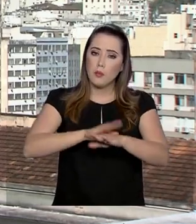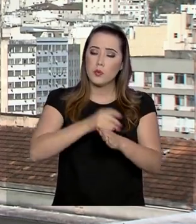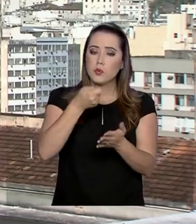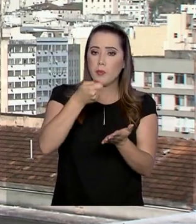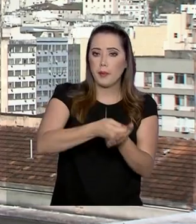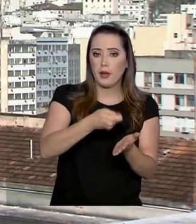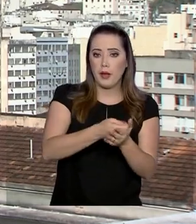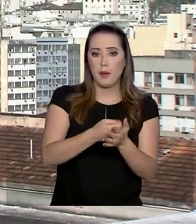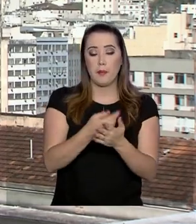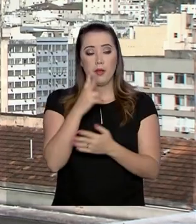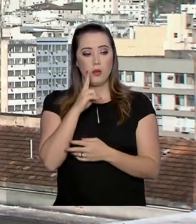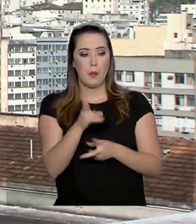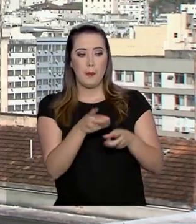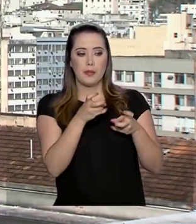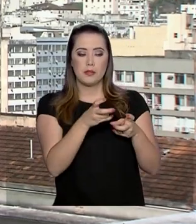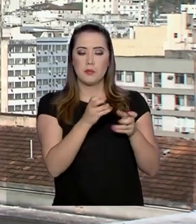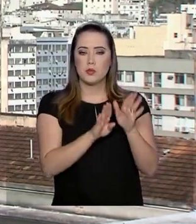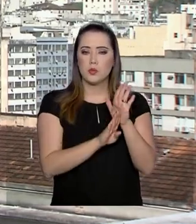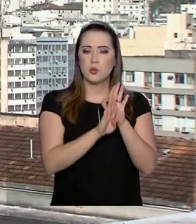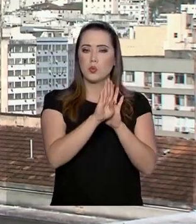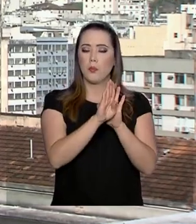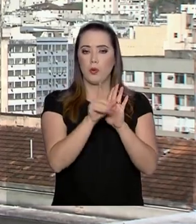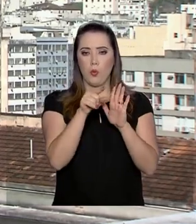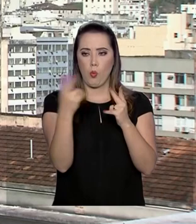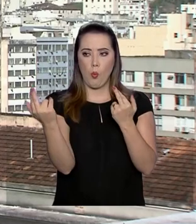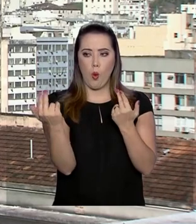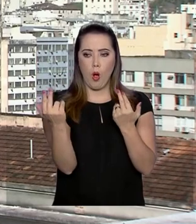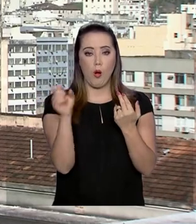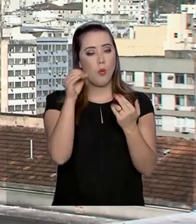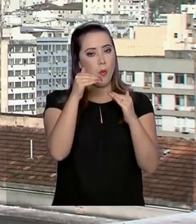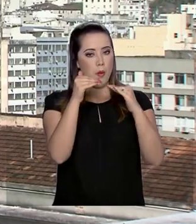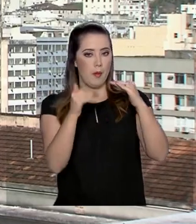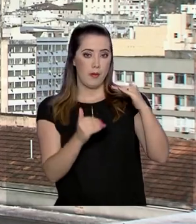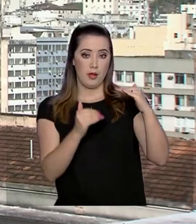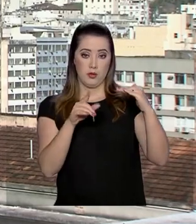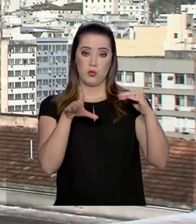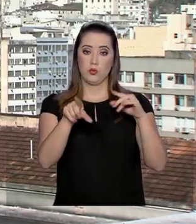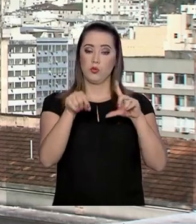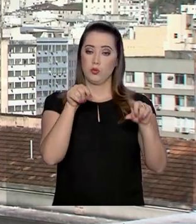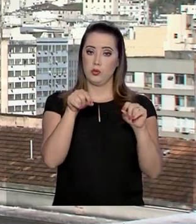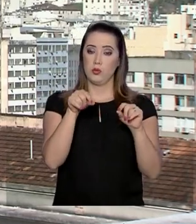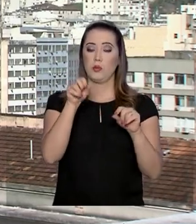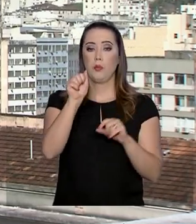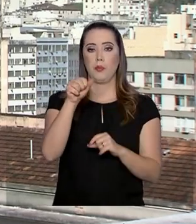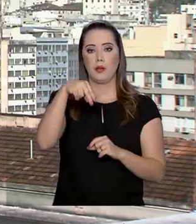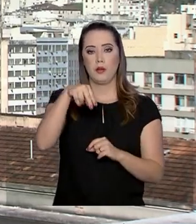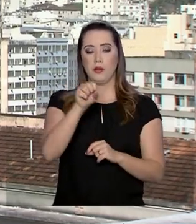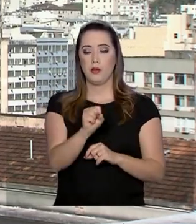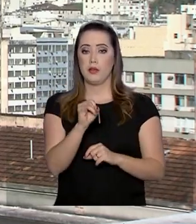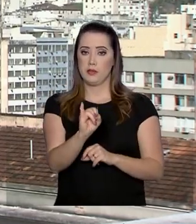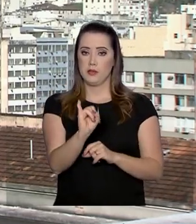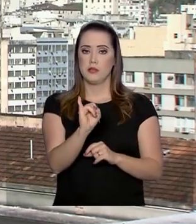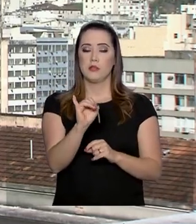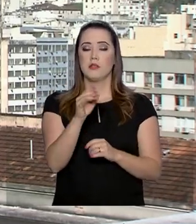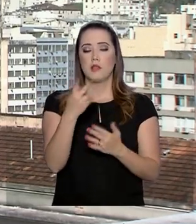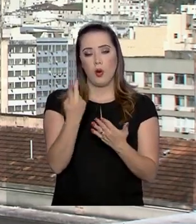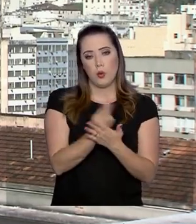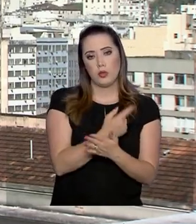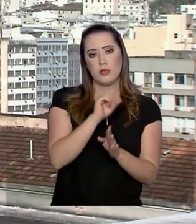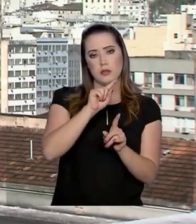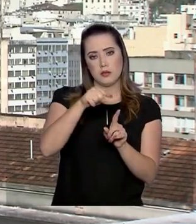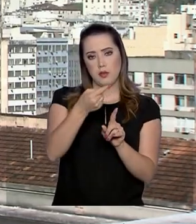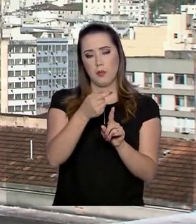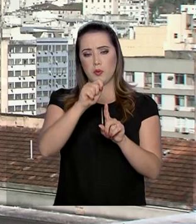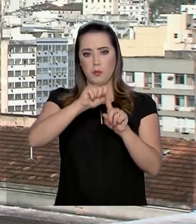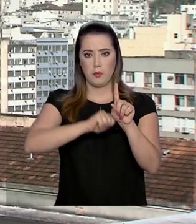observar se o percentual de reajuste aplicado é igual ou inferior ao definido pela agência e se a cobrança está sendo feita a partir